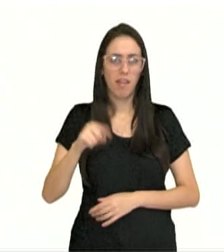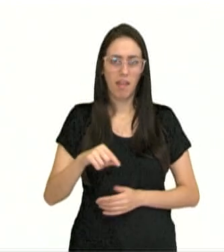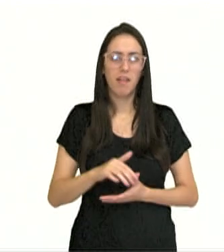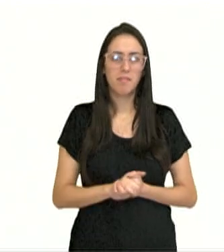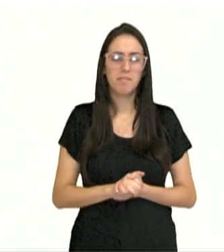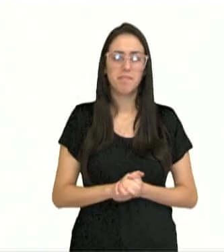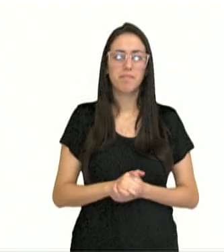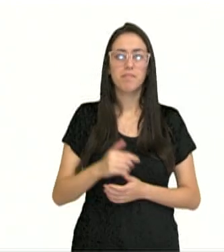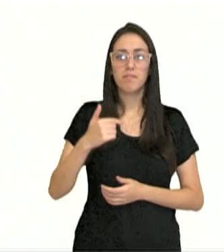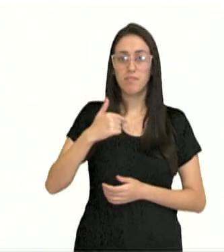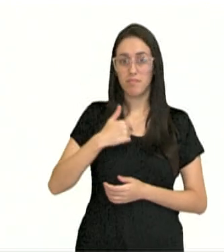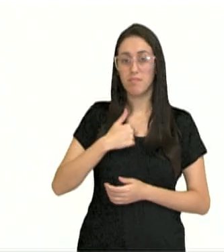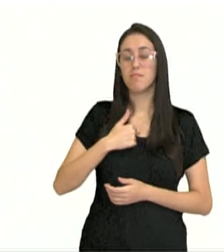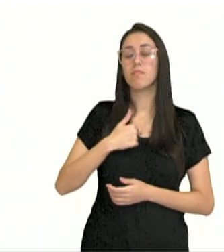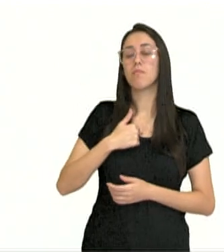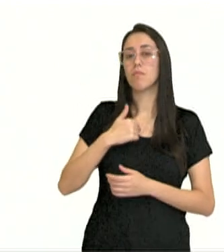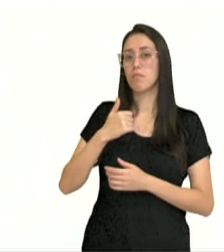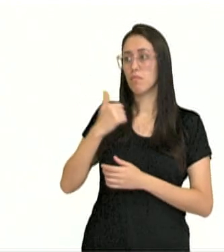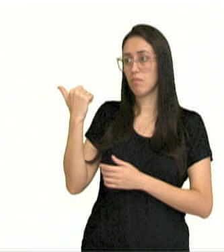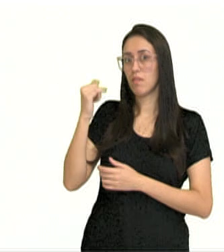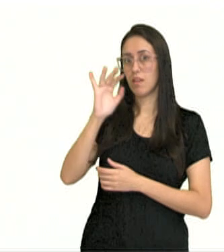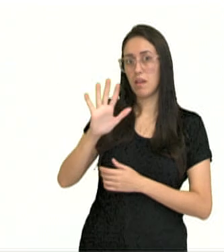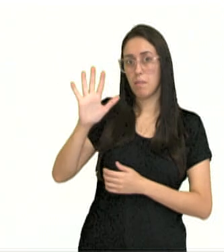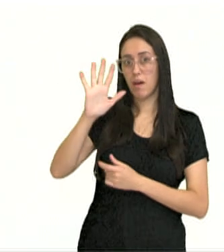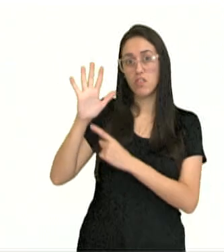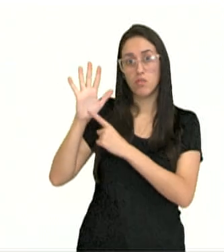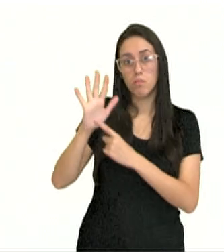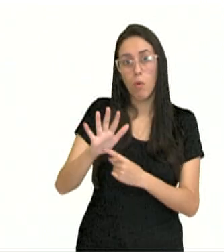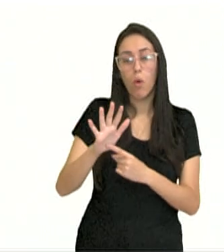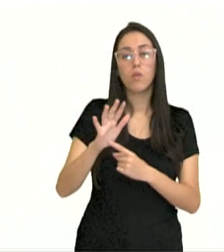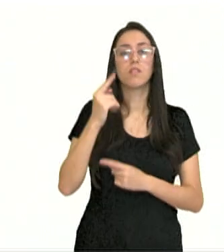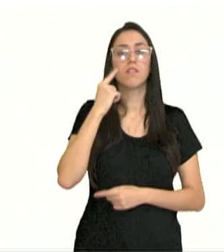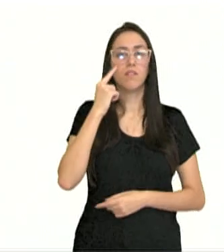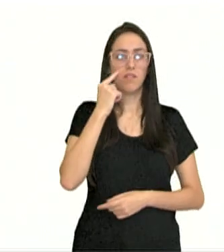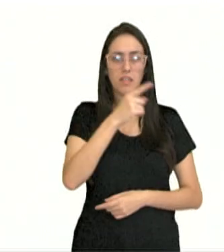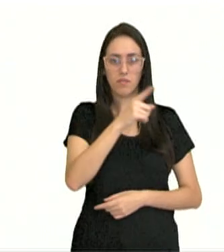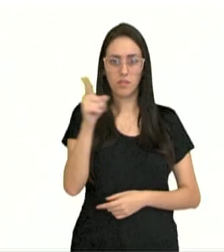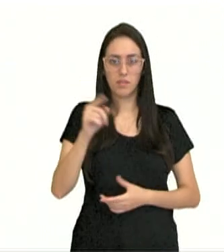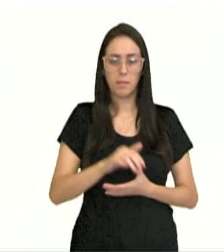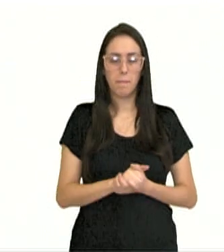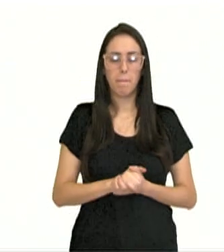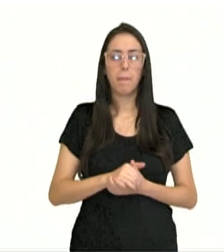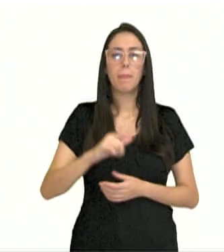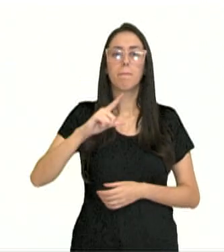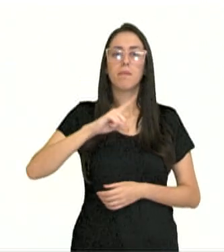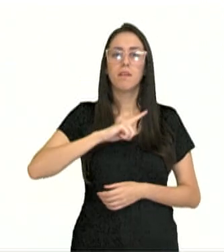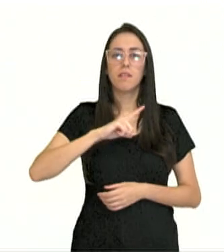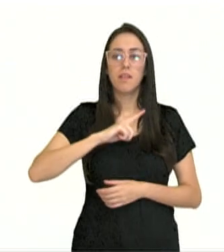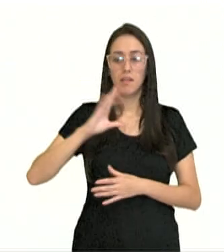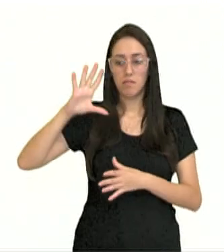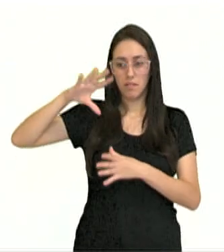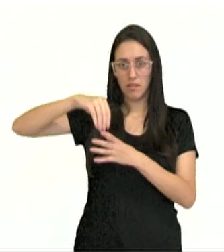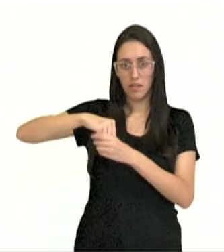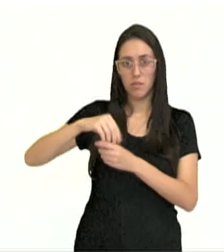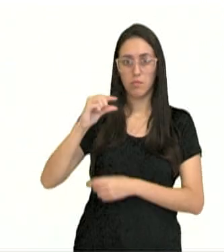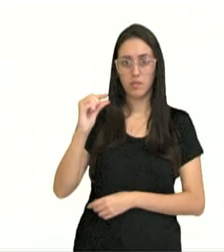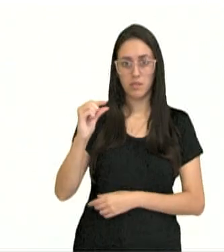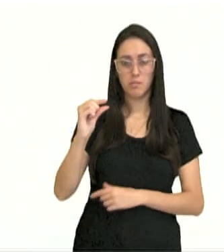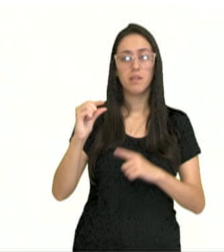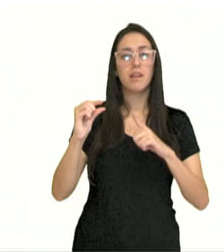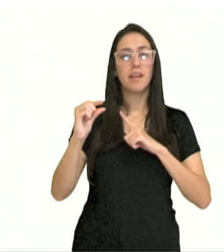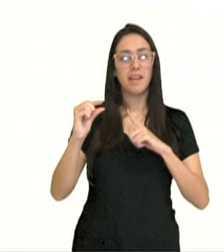para vocês entenderem o que tem na semente. Então, na semente, nós temos a reserva nutritiva. Enquanto